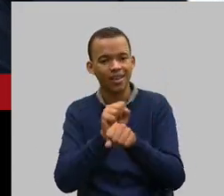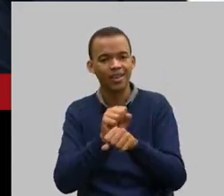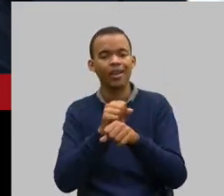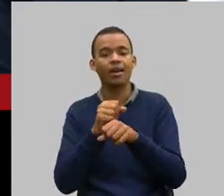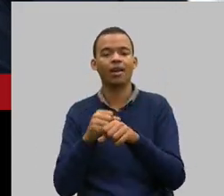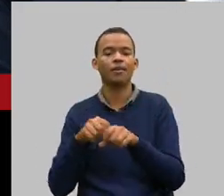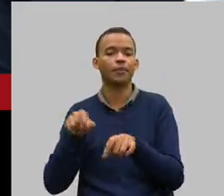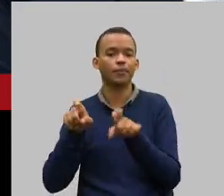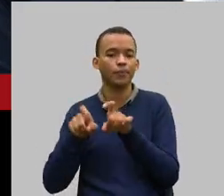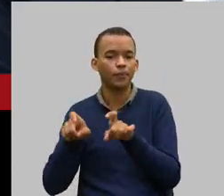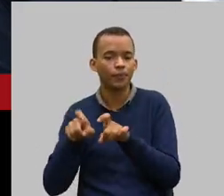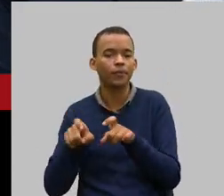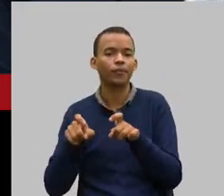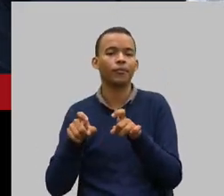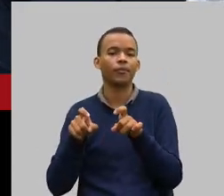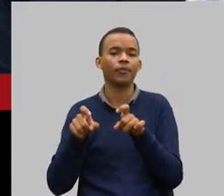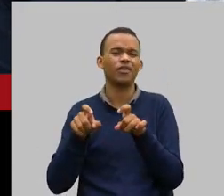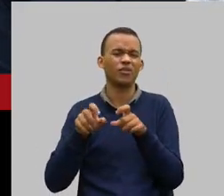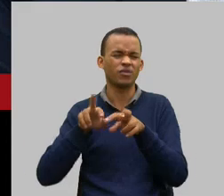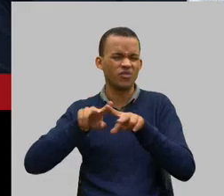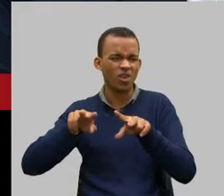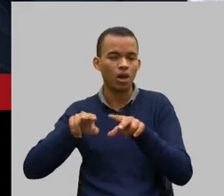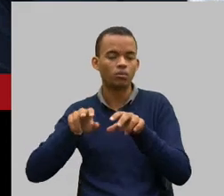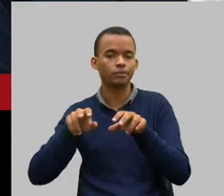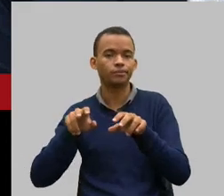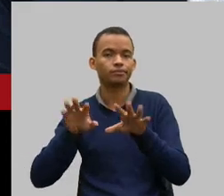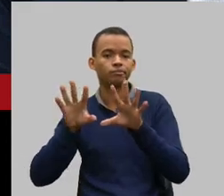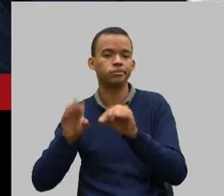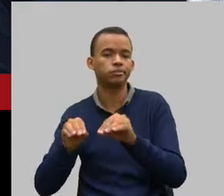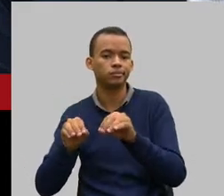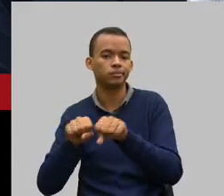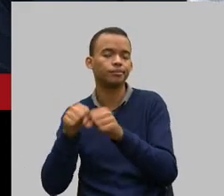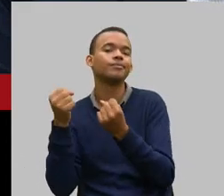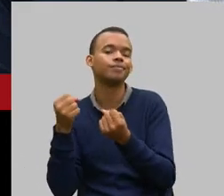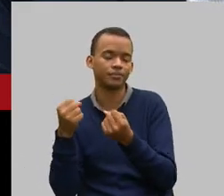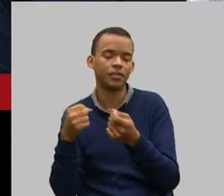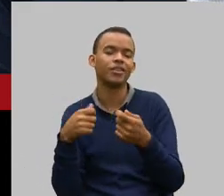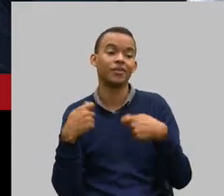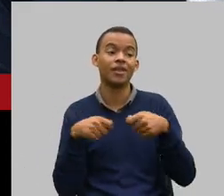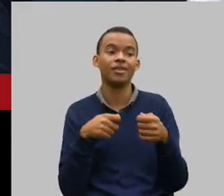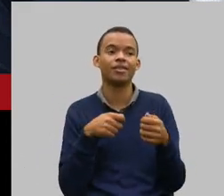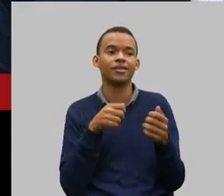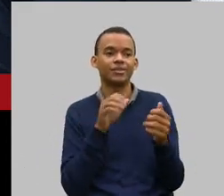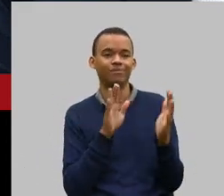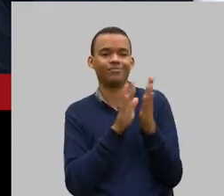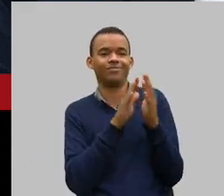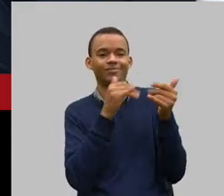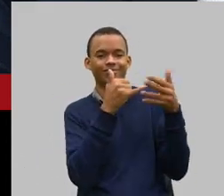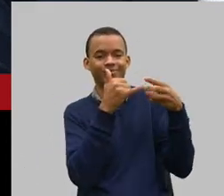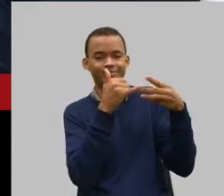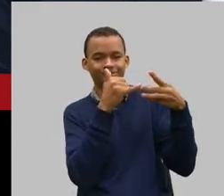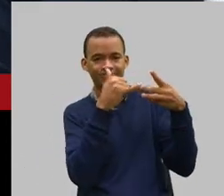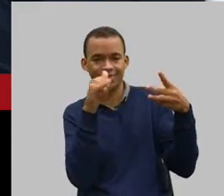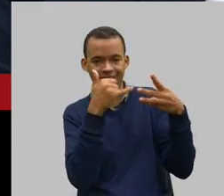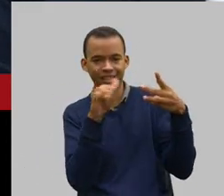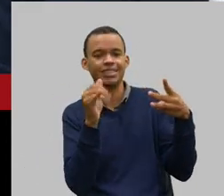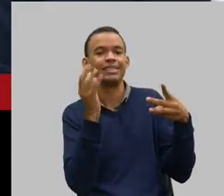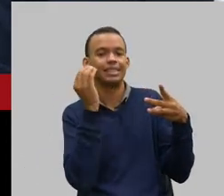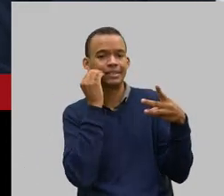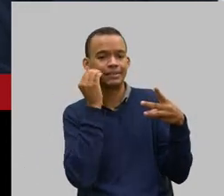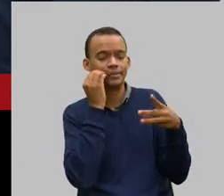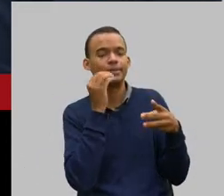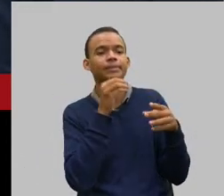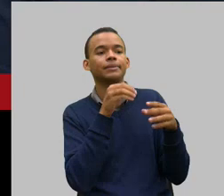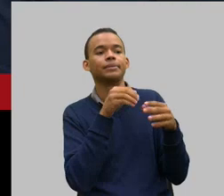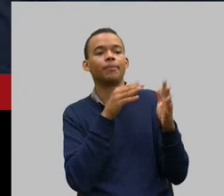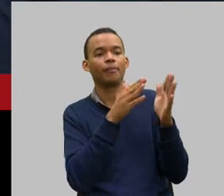e nessa luta nossa aí cobrando essa amiga e junto com o governo nós conseguimos esta linha do dupla alimentação que já